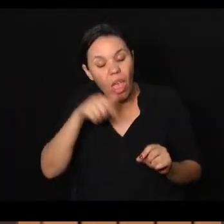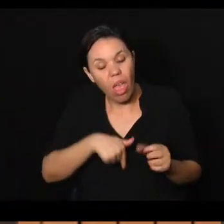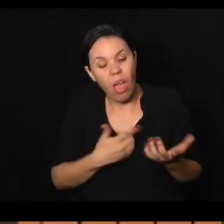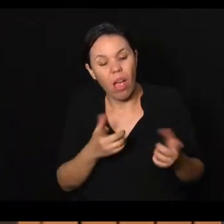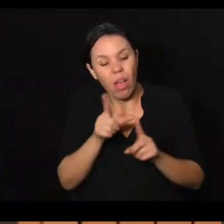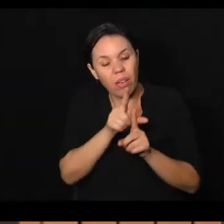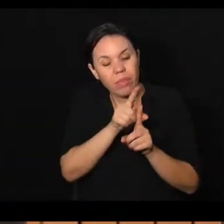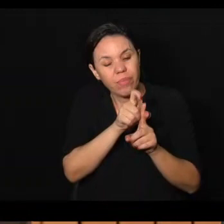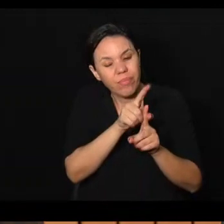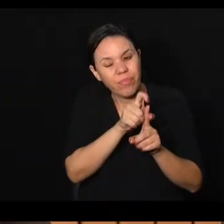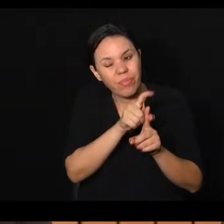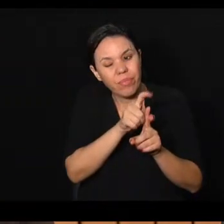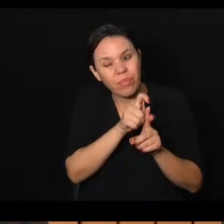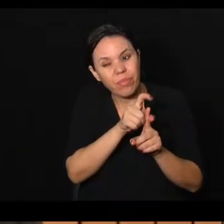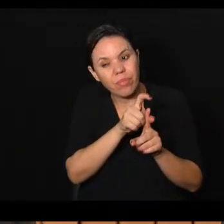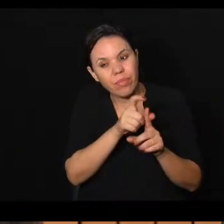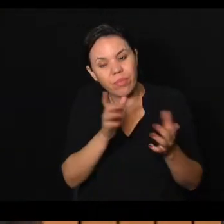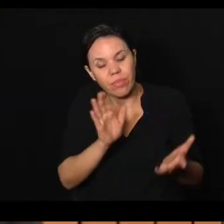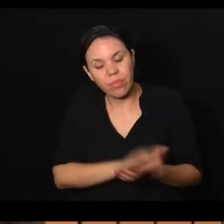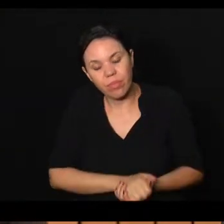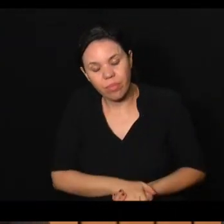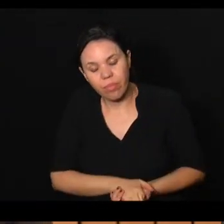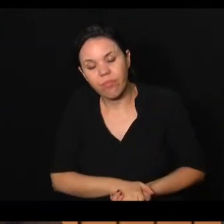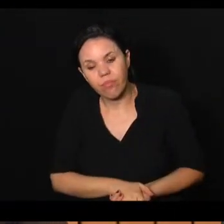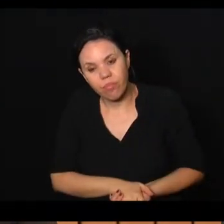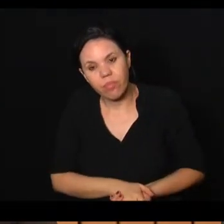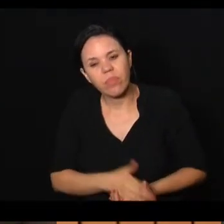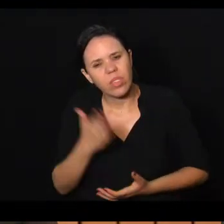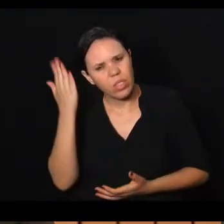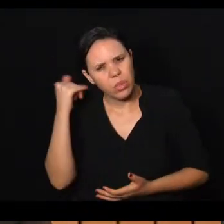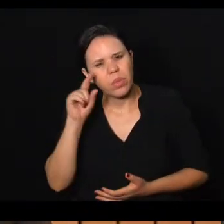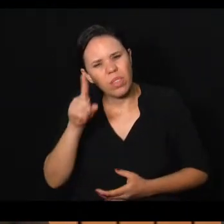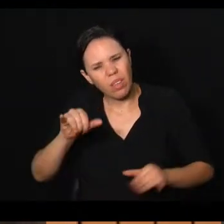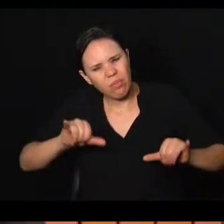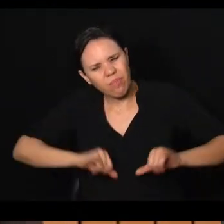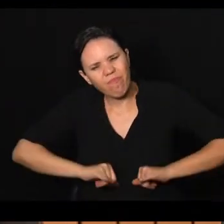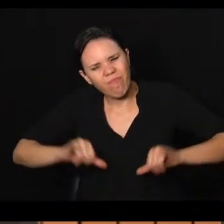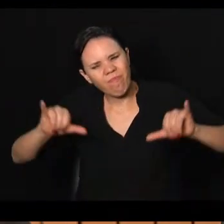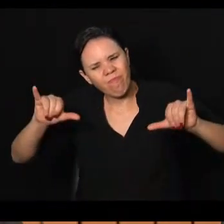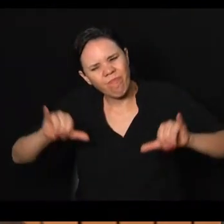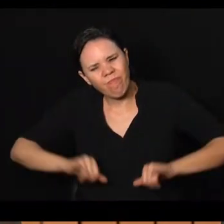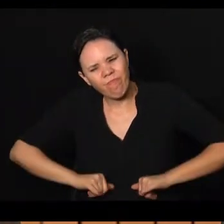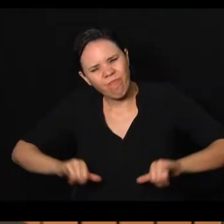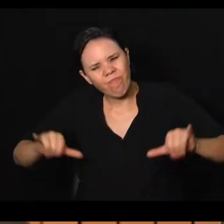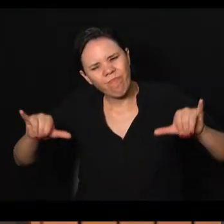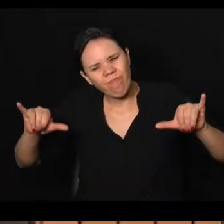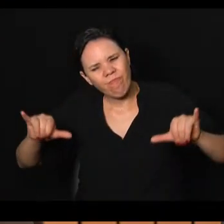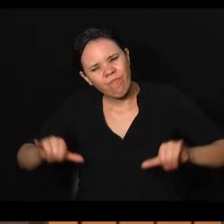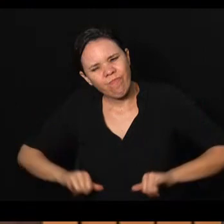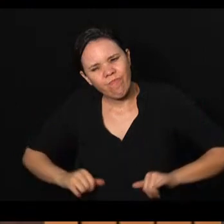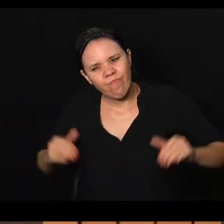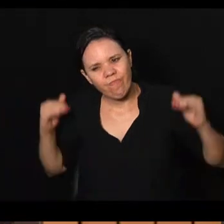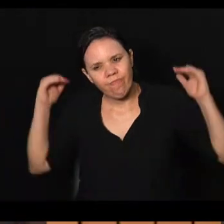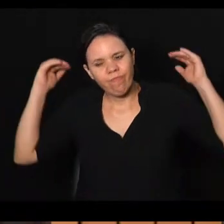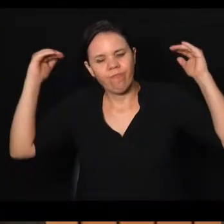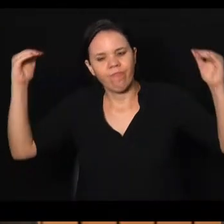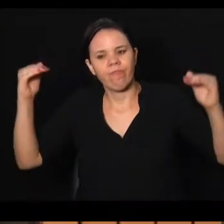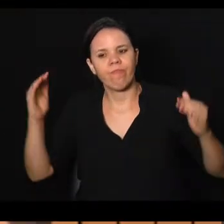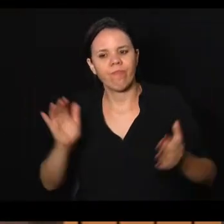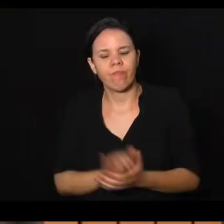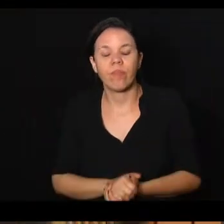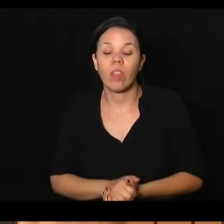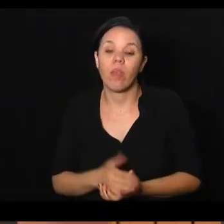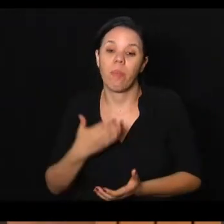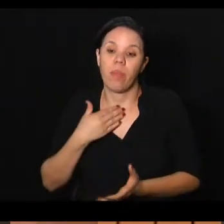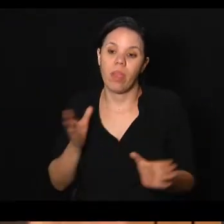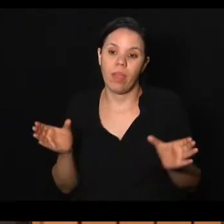pedofilia. Eu sei o que é o holocausto do abuso. A minha assessoria de comunicação